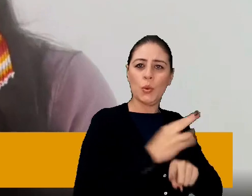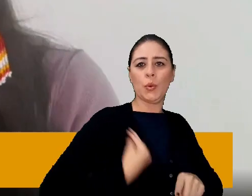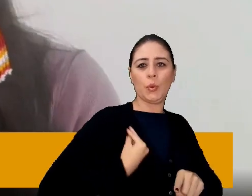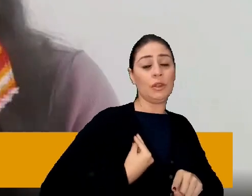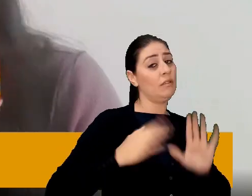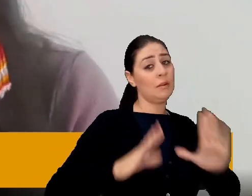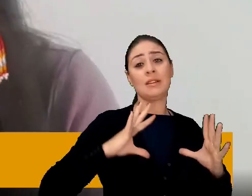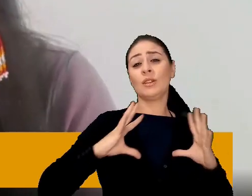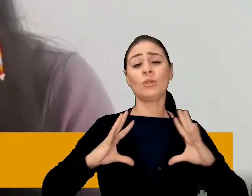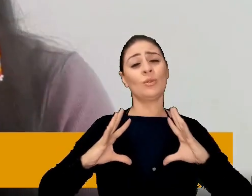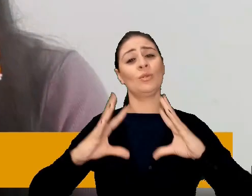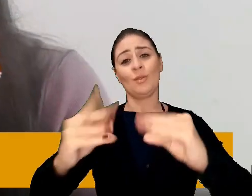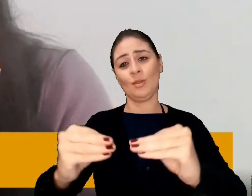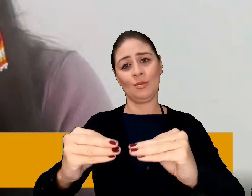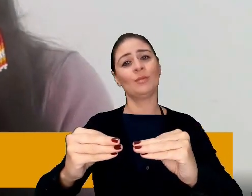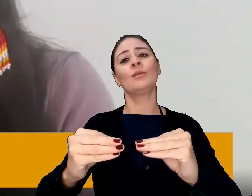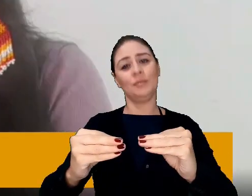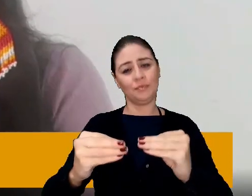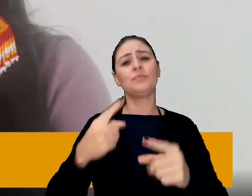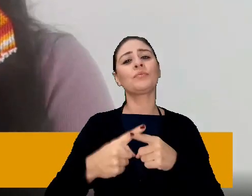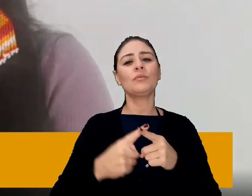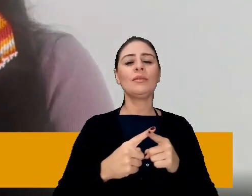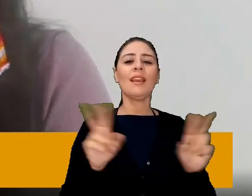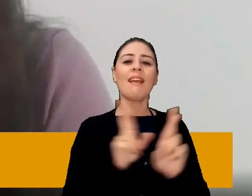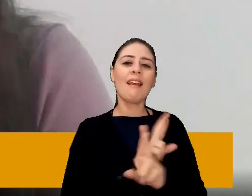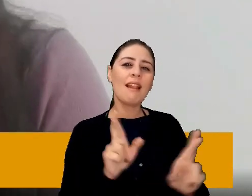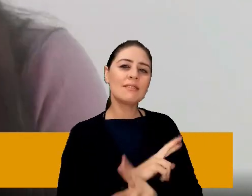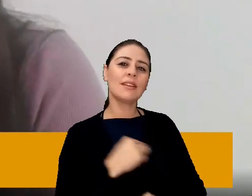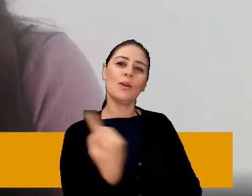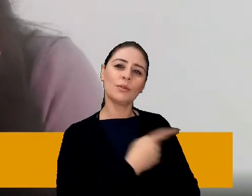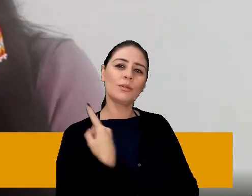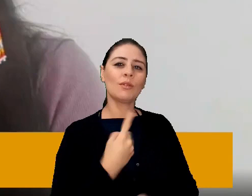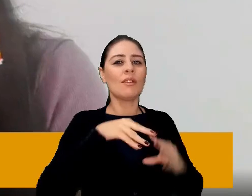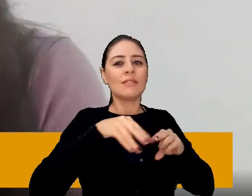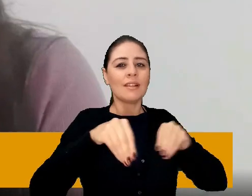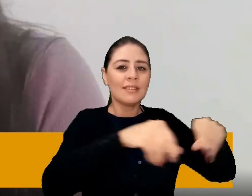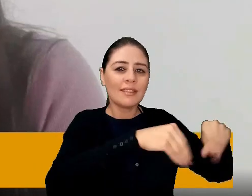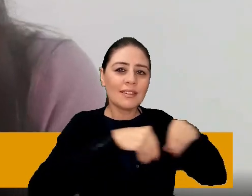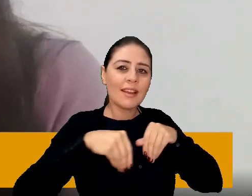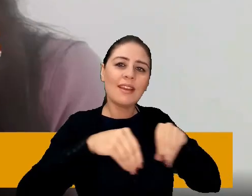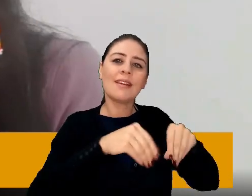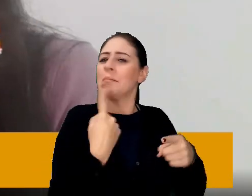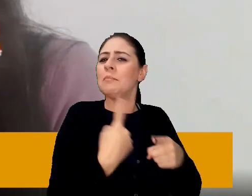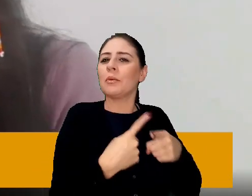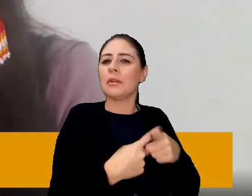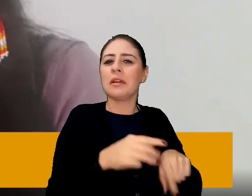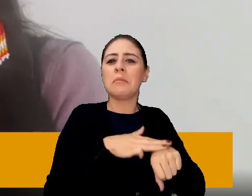a existência do mundo todo, né? Por que essa relação, que a gente tem essa relação com a Terra?